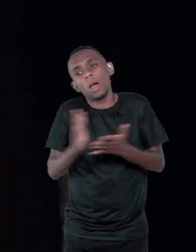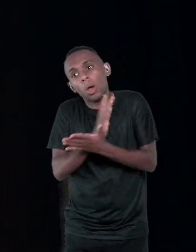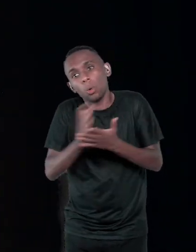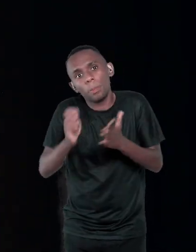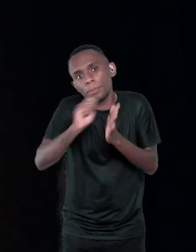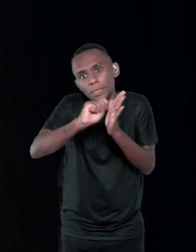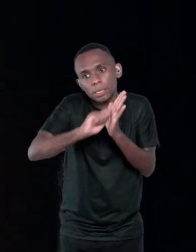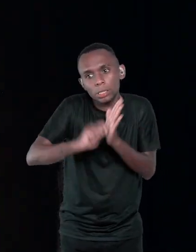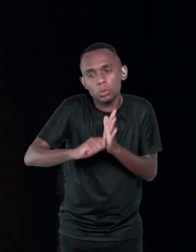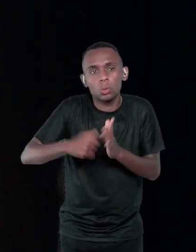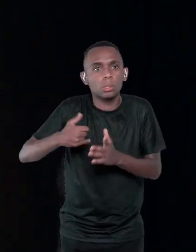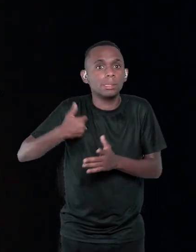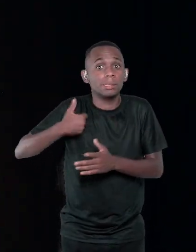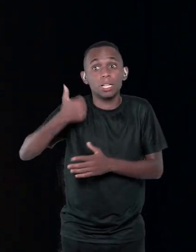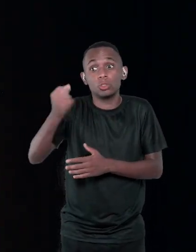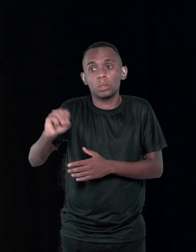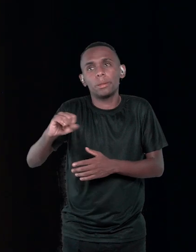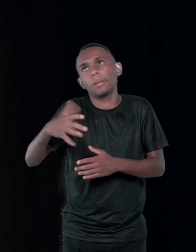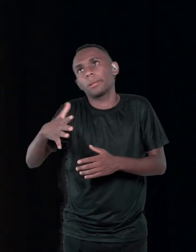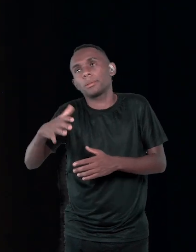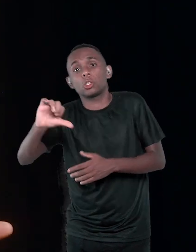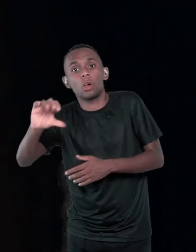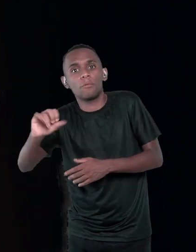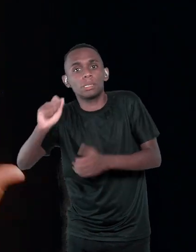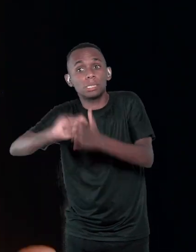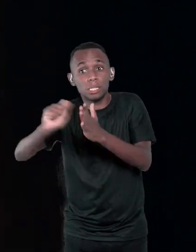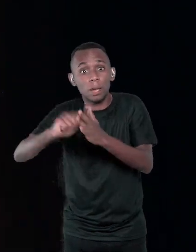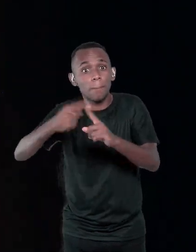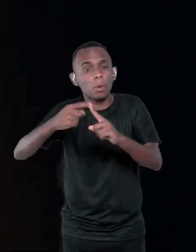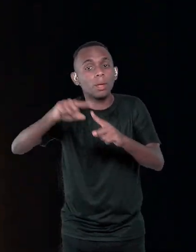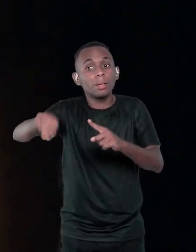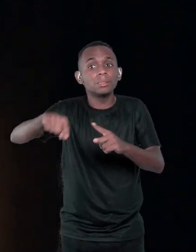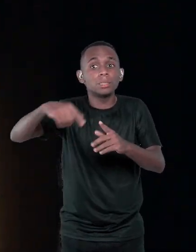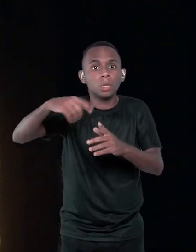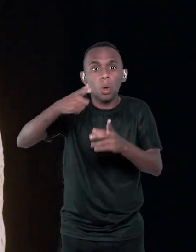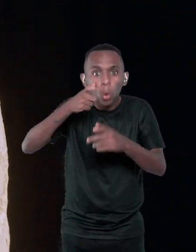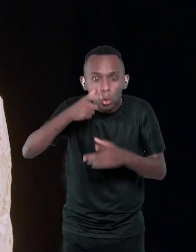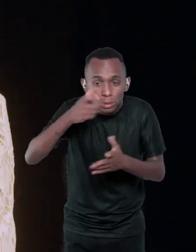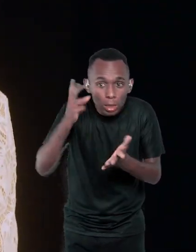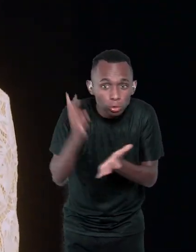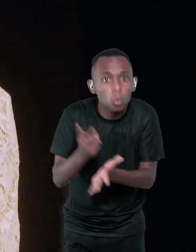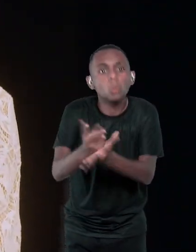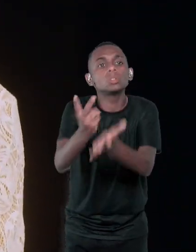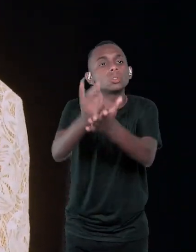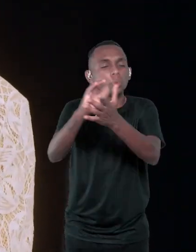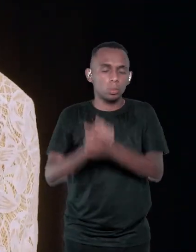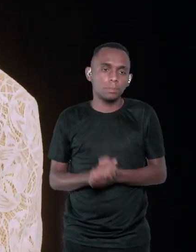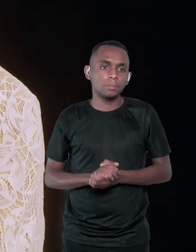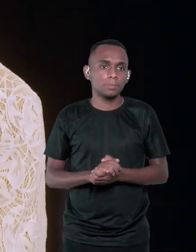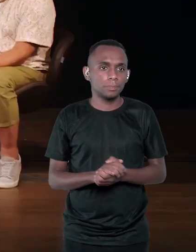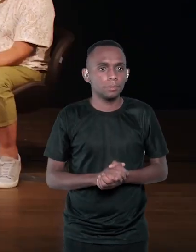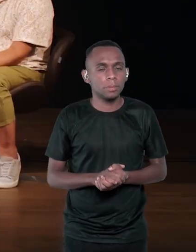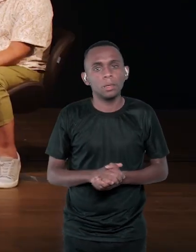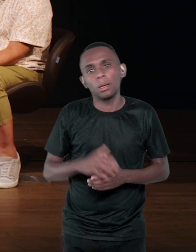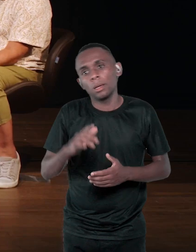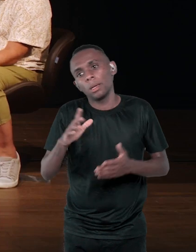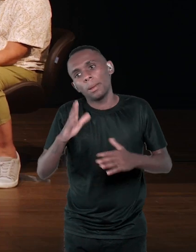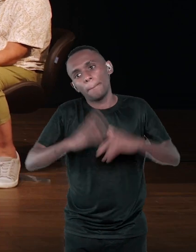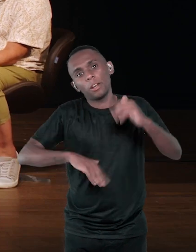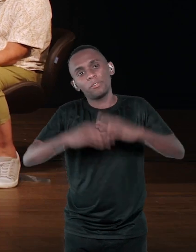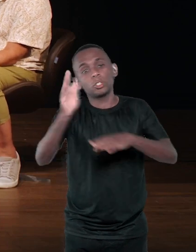escrevendo com 80 anos e 90 ou mais, é porque eles não perderam a curiosidade. Né? Se você tem